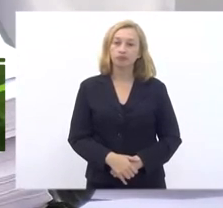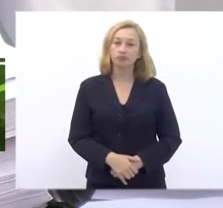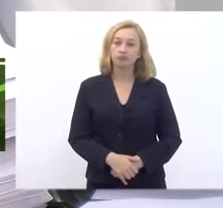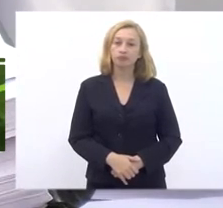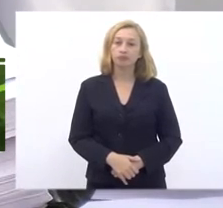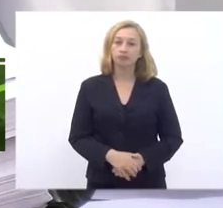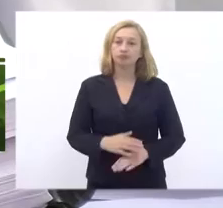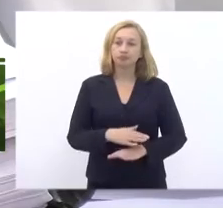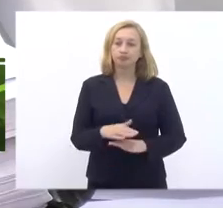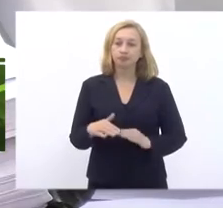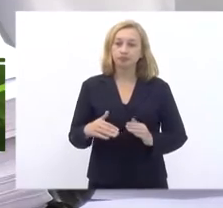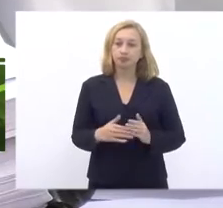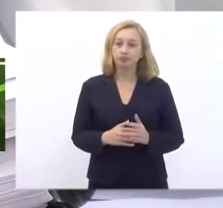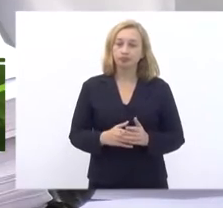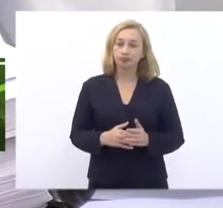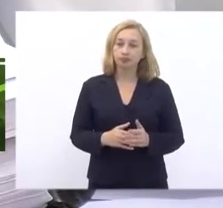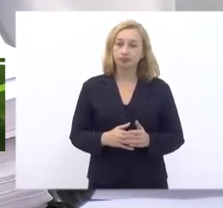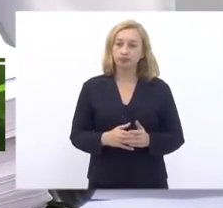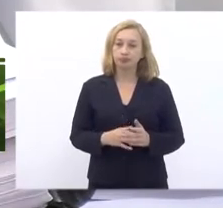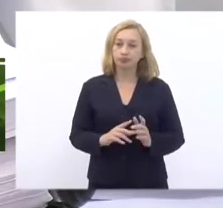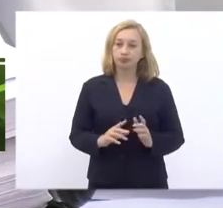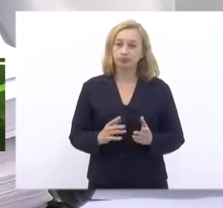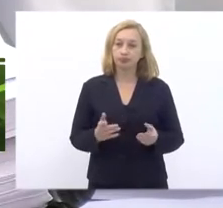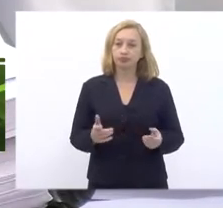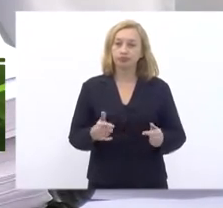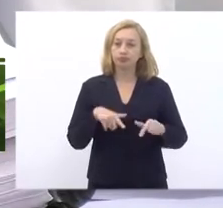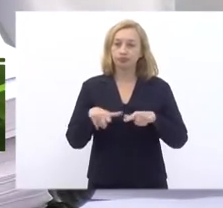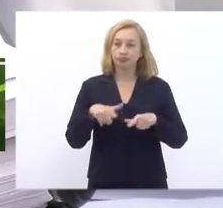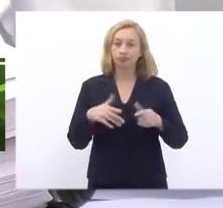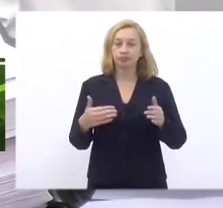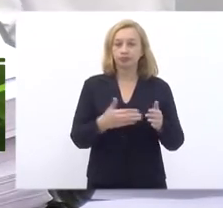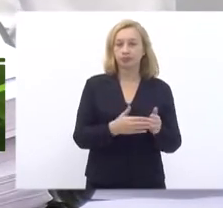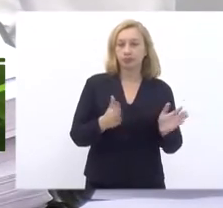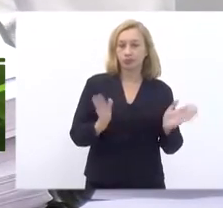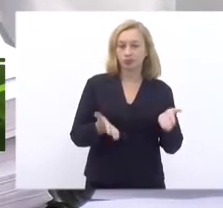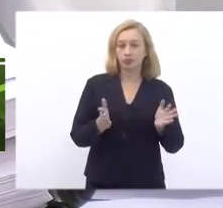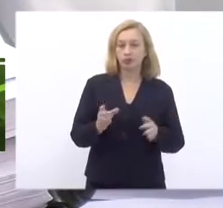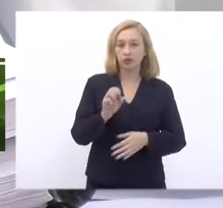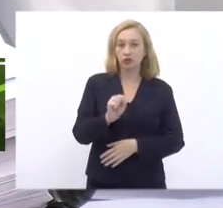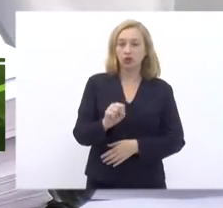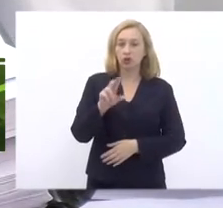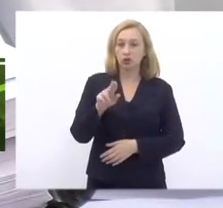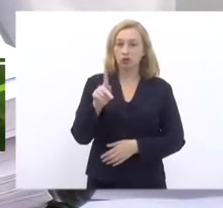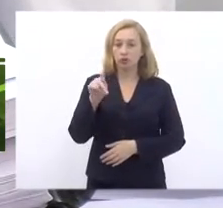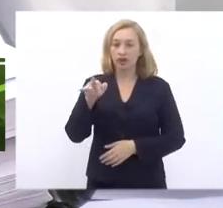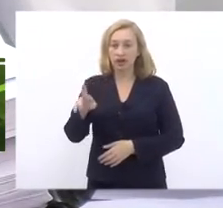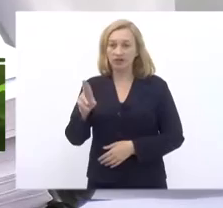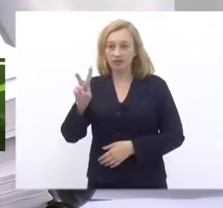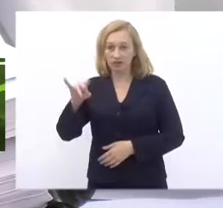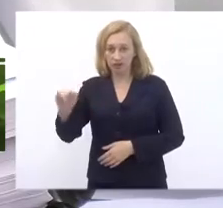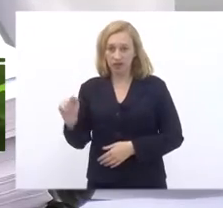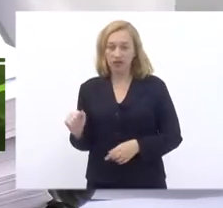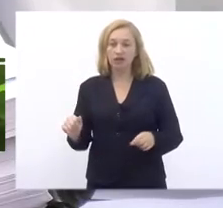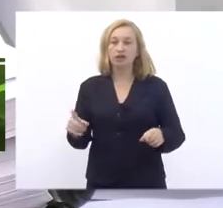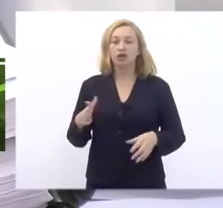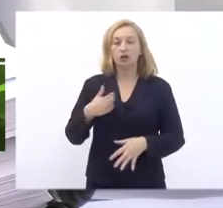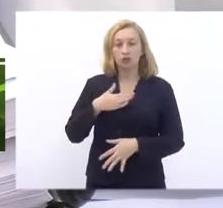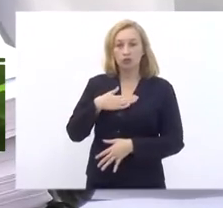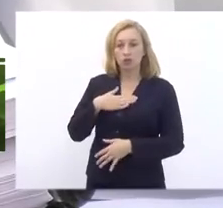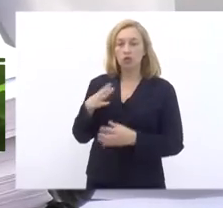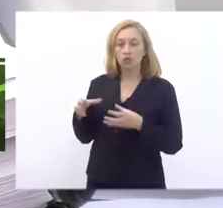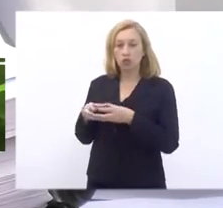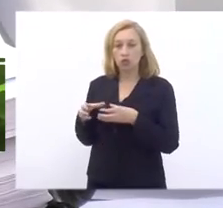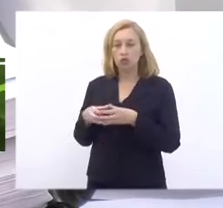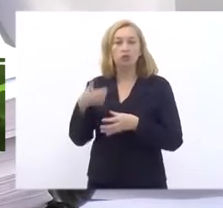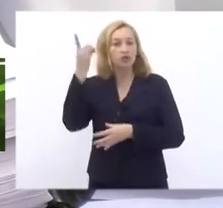Todas as ações feitas até hoje pela Supervia, e olha que nós estamos estudando pelo meu gabinete, que é o gabinete da deputada Marta Rocha, dos Paulo,